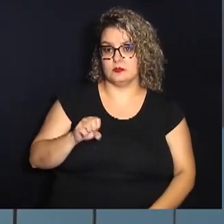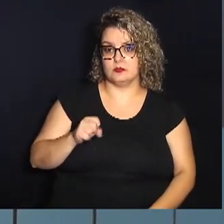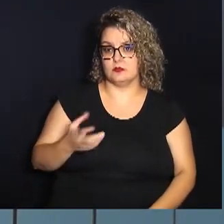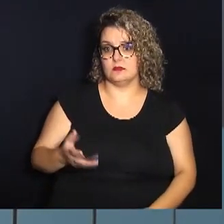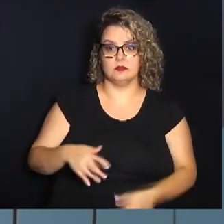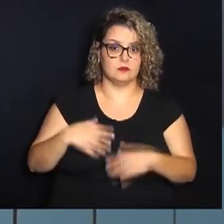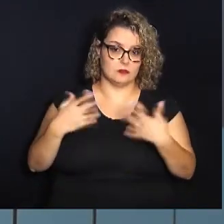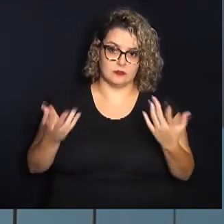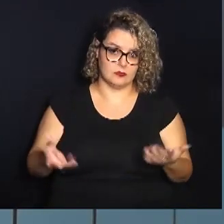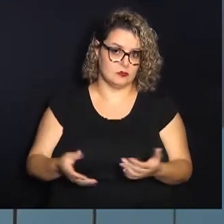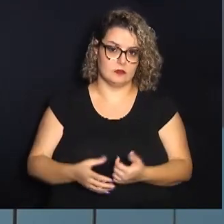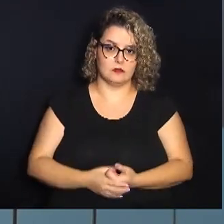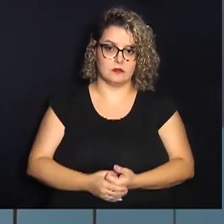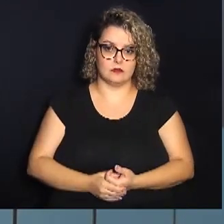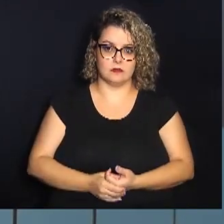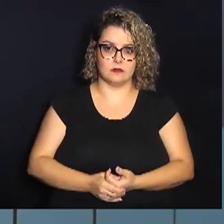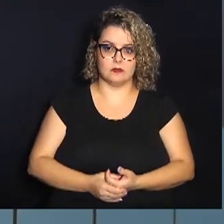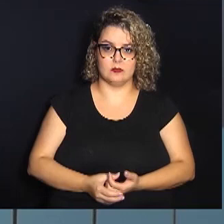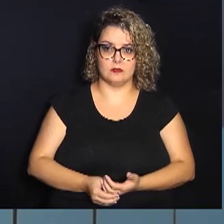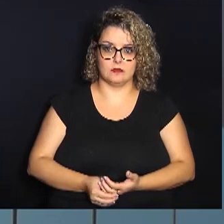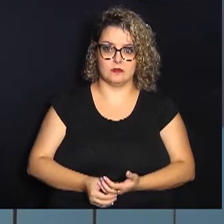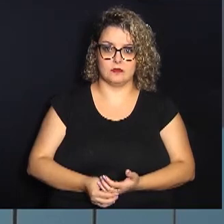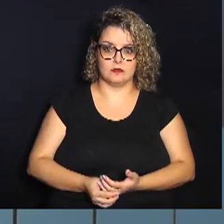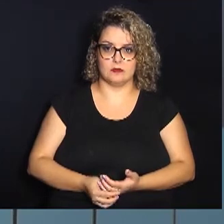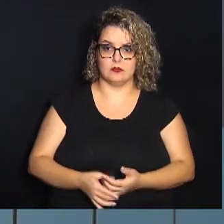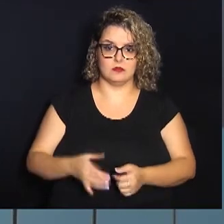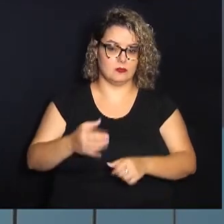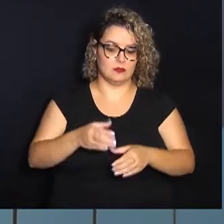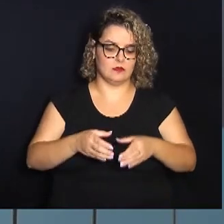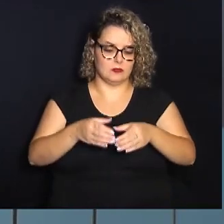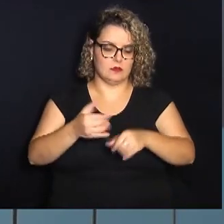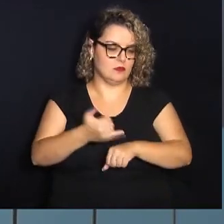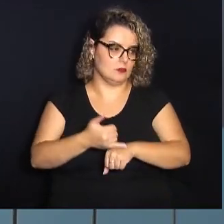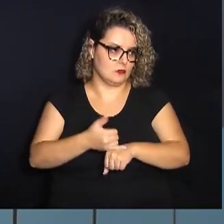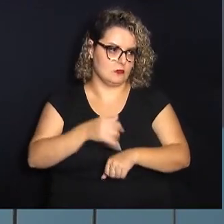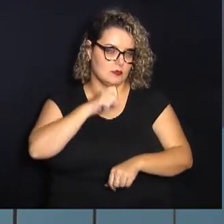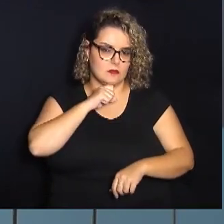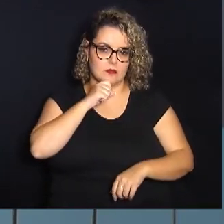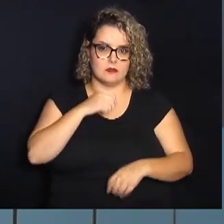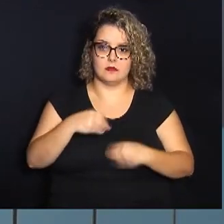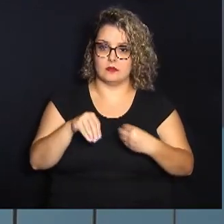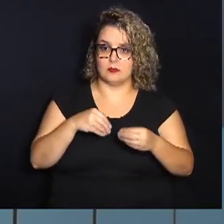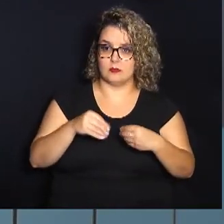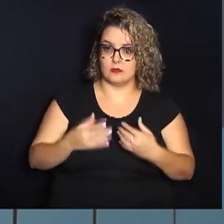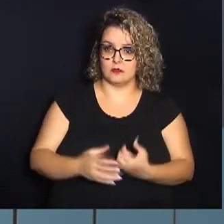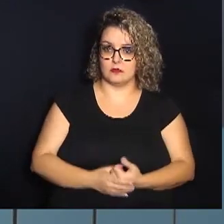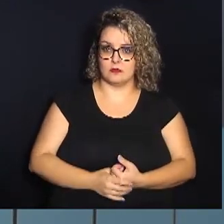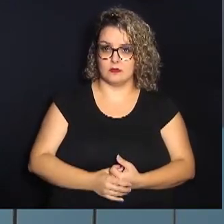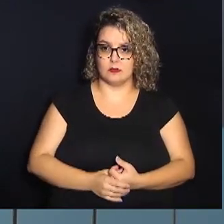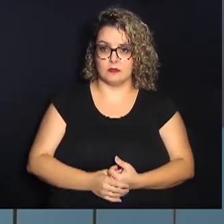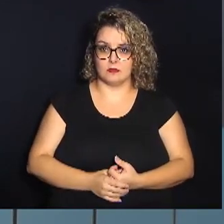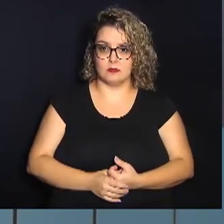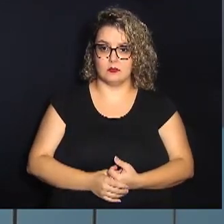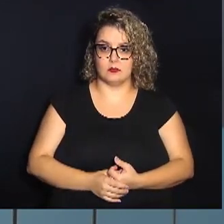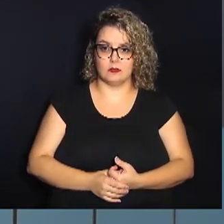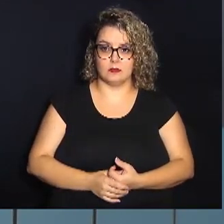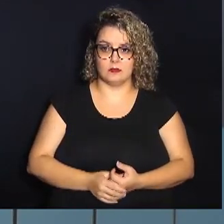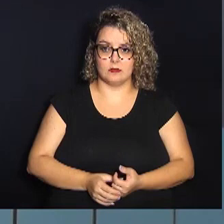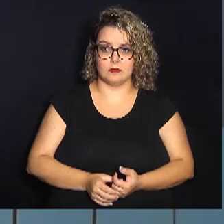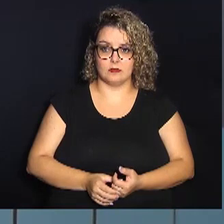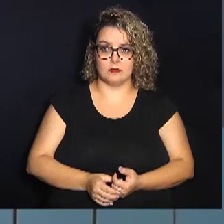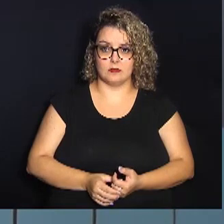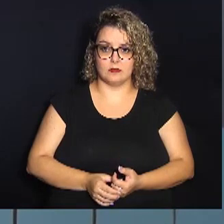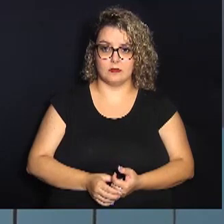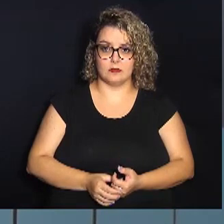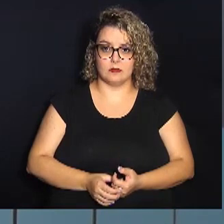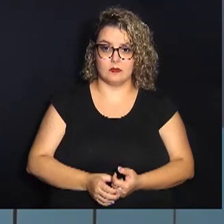Enfim, resíduos, lata velha, né? Enfim, e plásticos e ferro velho. E